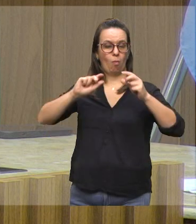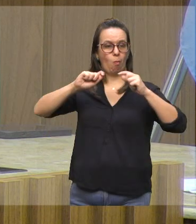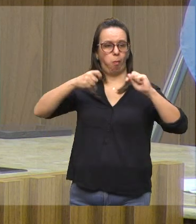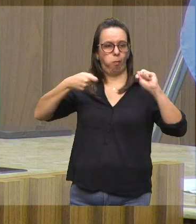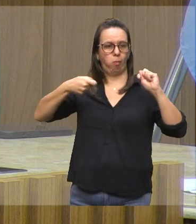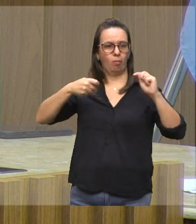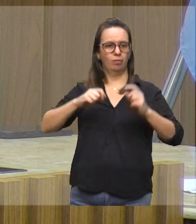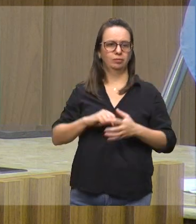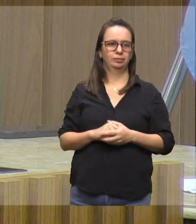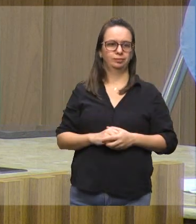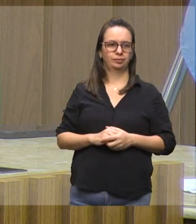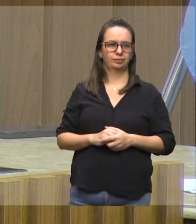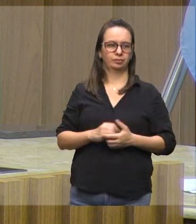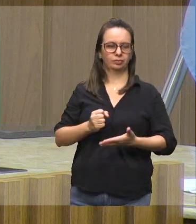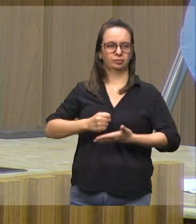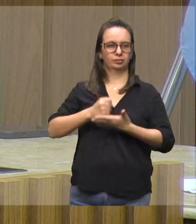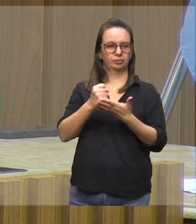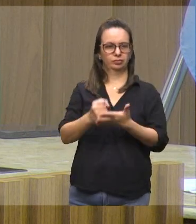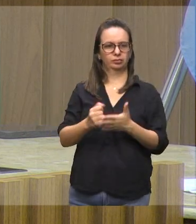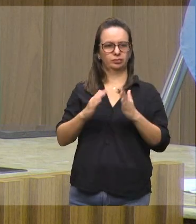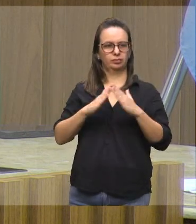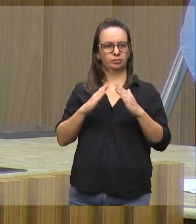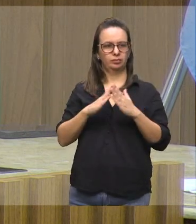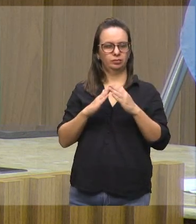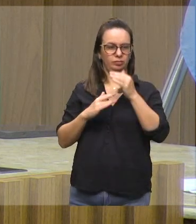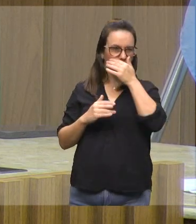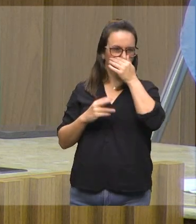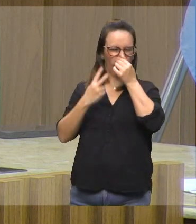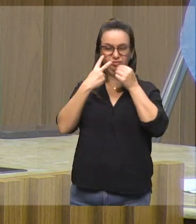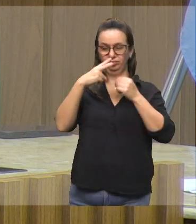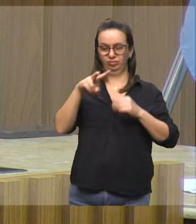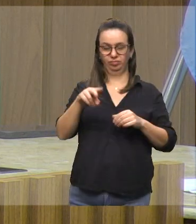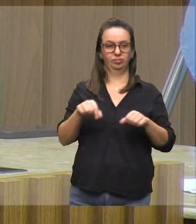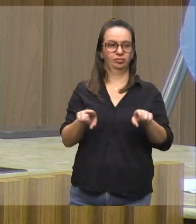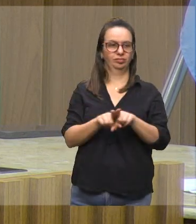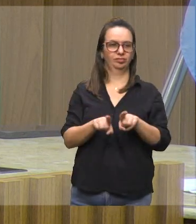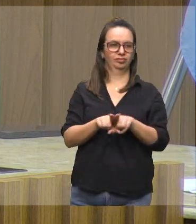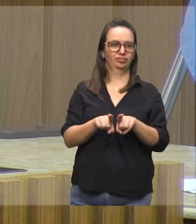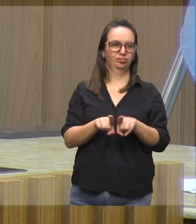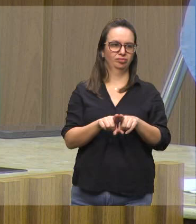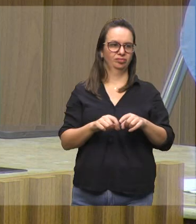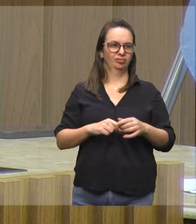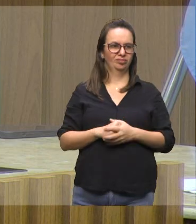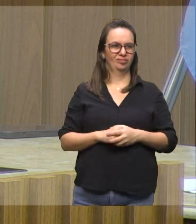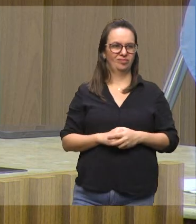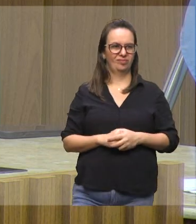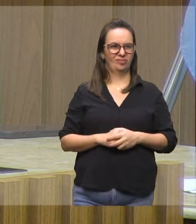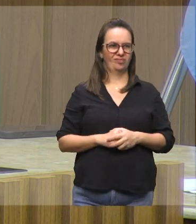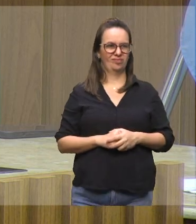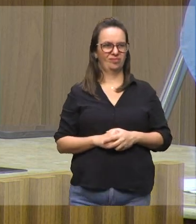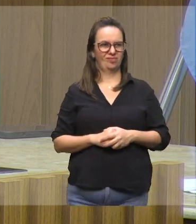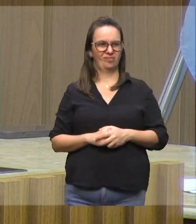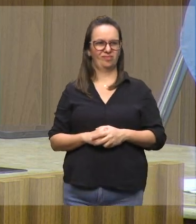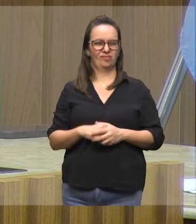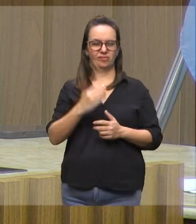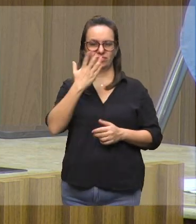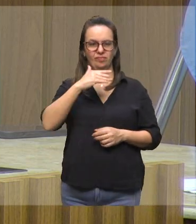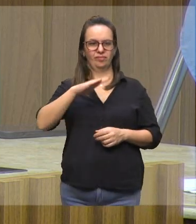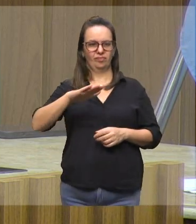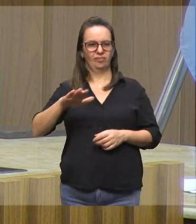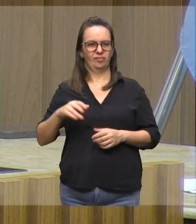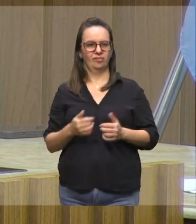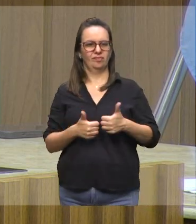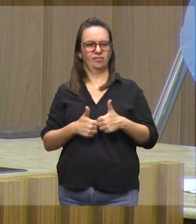ajudar em casa. E observado isso na unidade escolar, observado essa situação que uma criança esteja